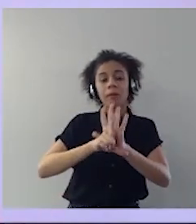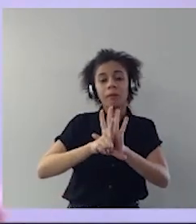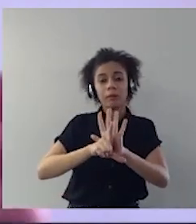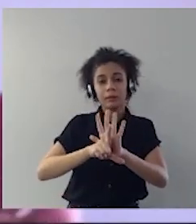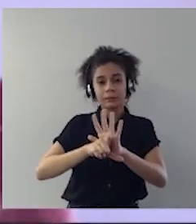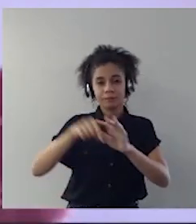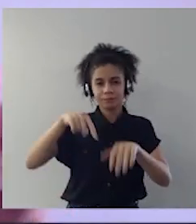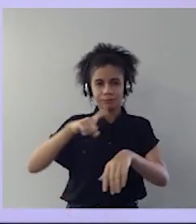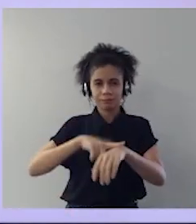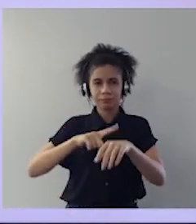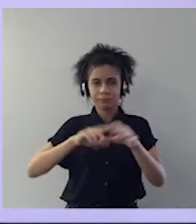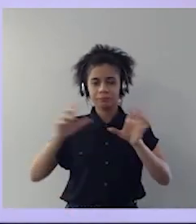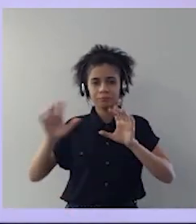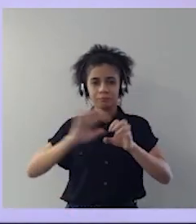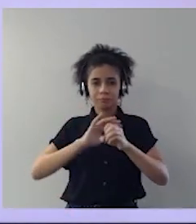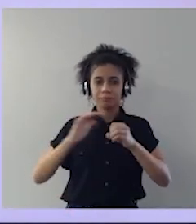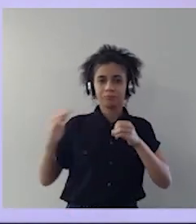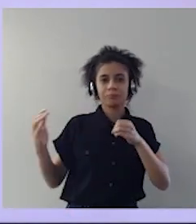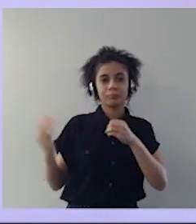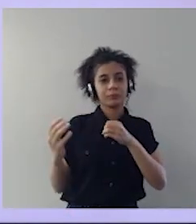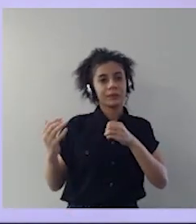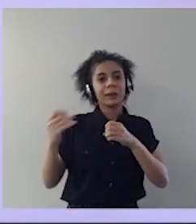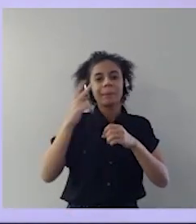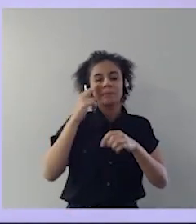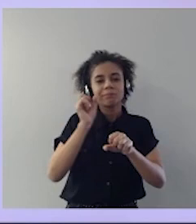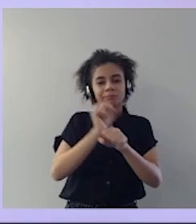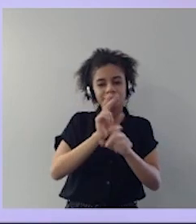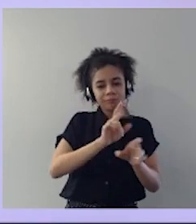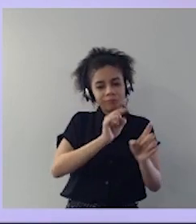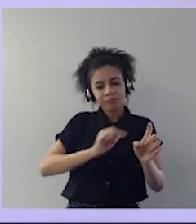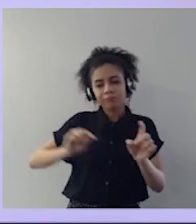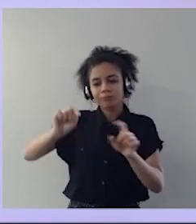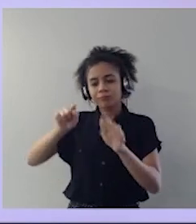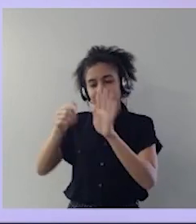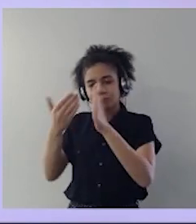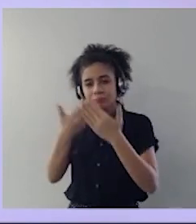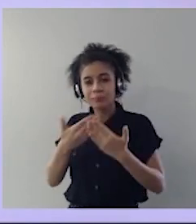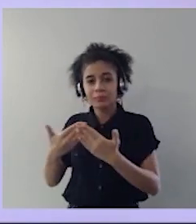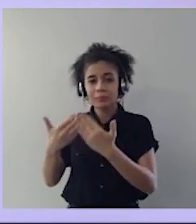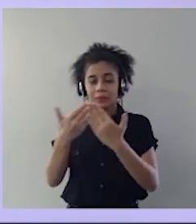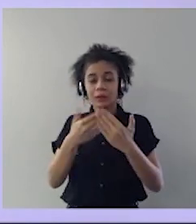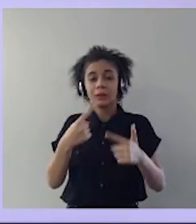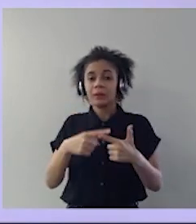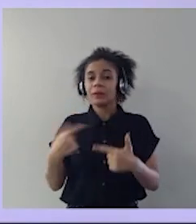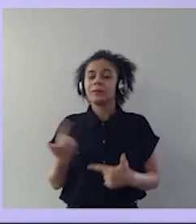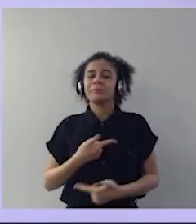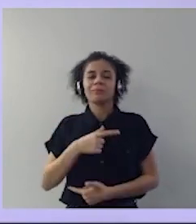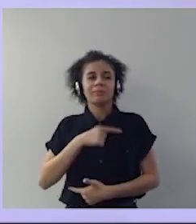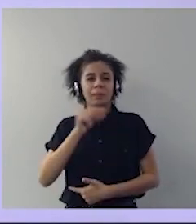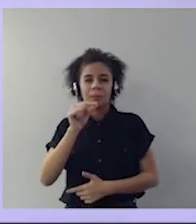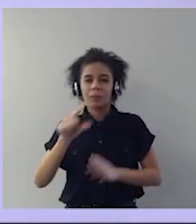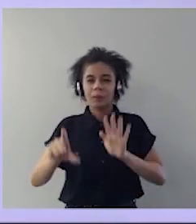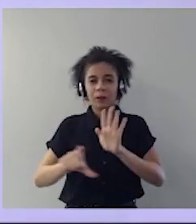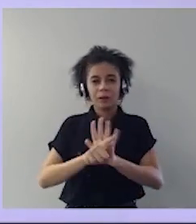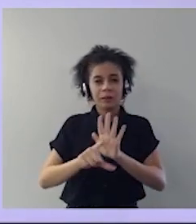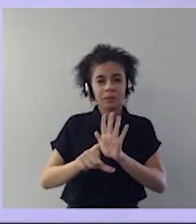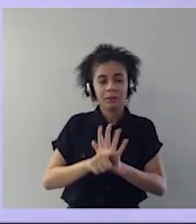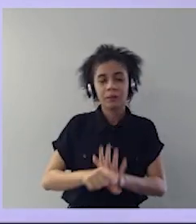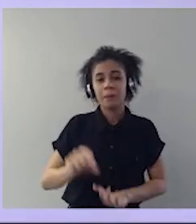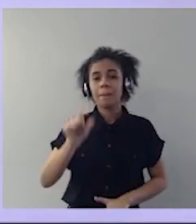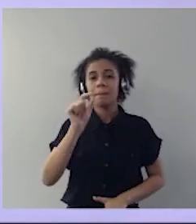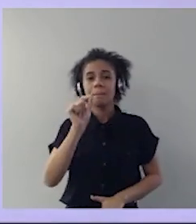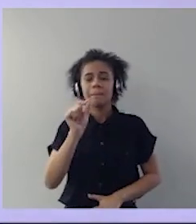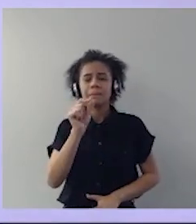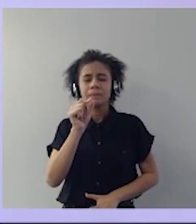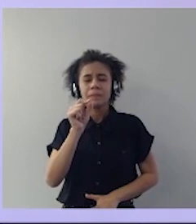da Covid-19, passaram ao segundo plano. Nós temos poucas leis, nós temos algumas medidas provisórias